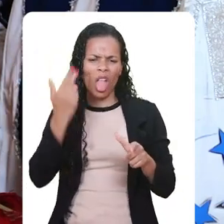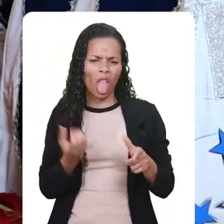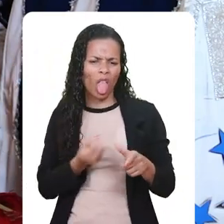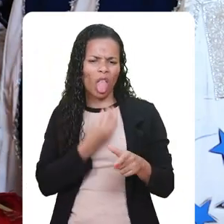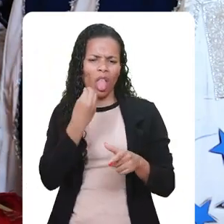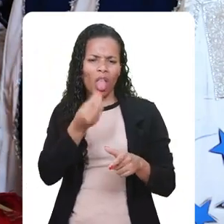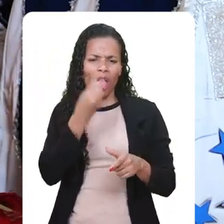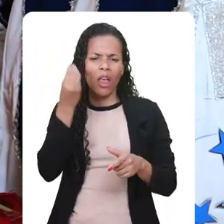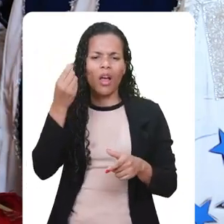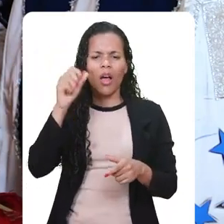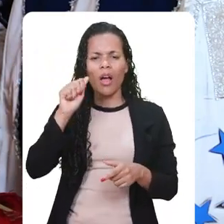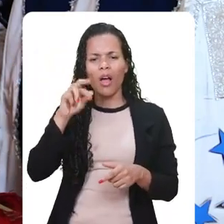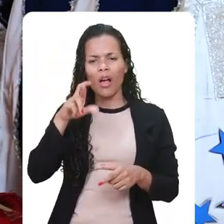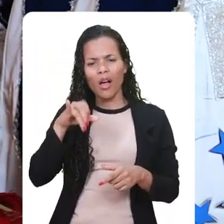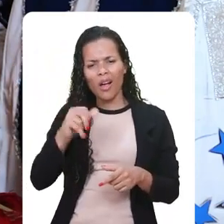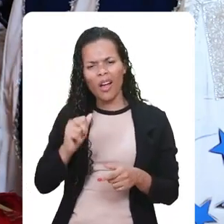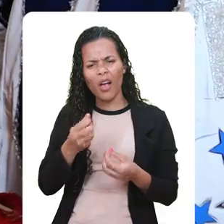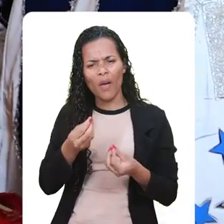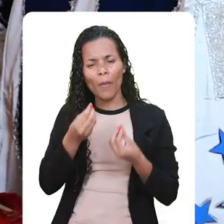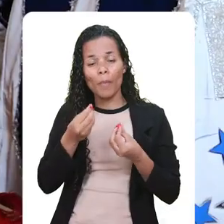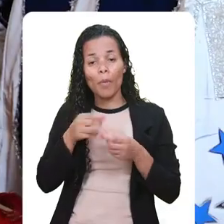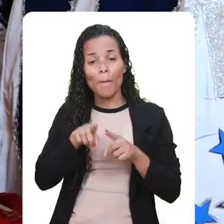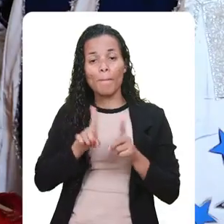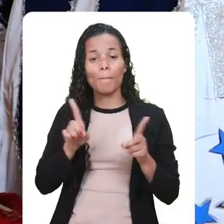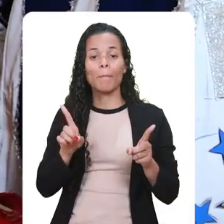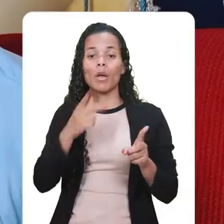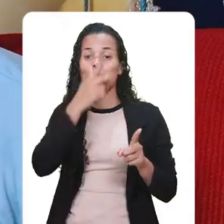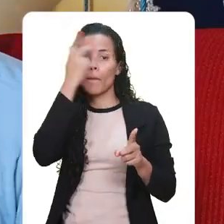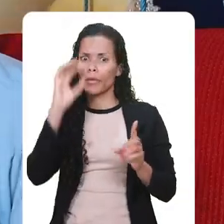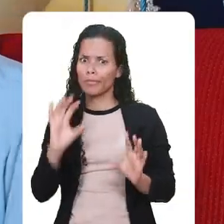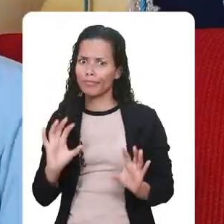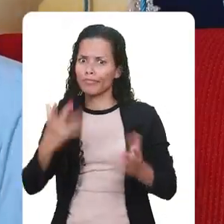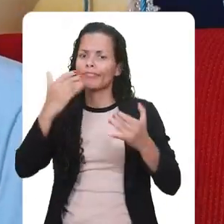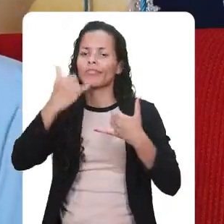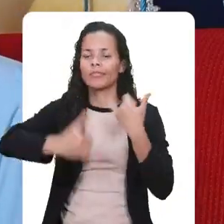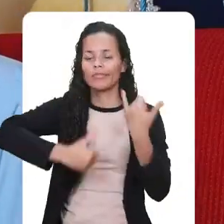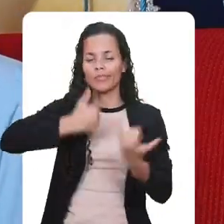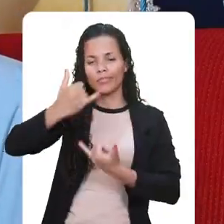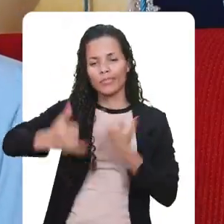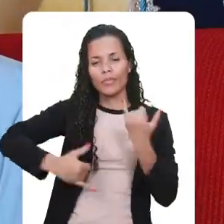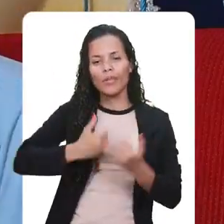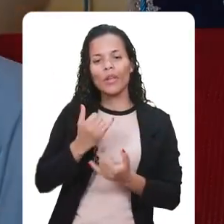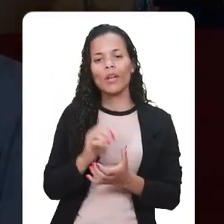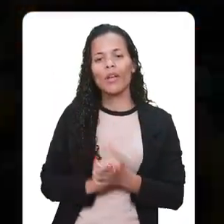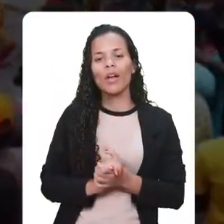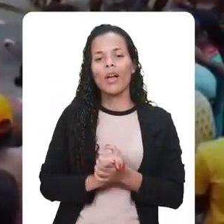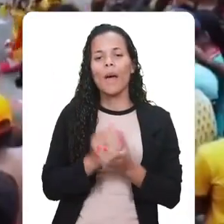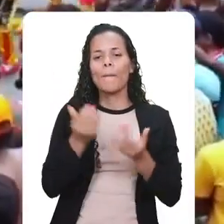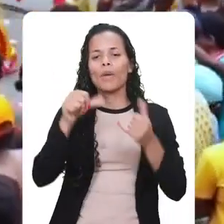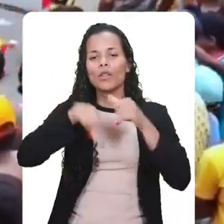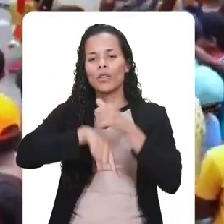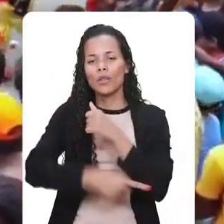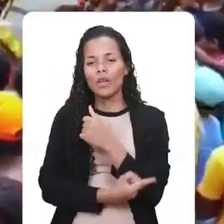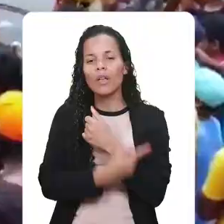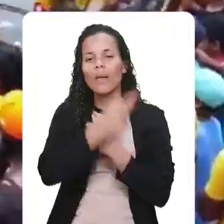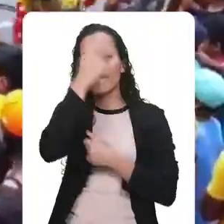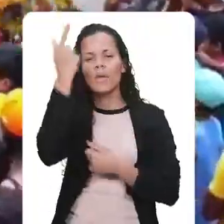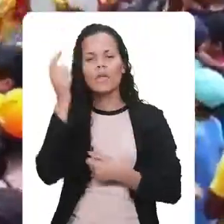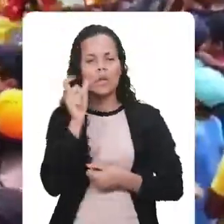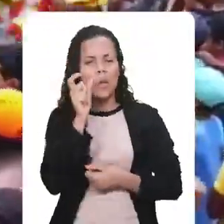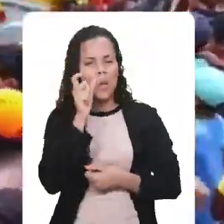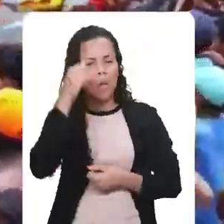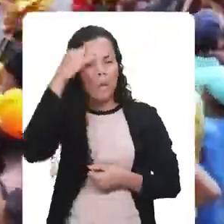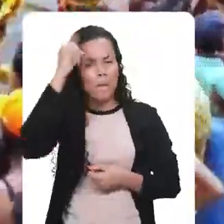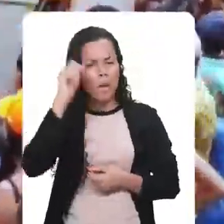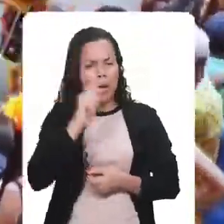coisa original, aquela coisa mais arcaica, aquela coisa mais grossa. Mas mesmo assim acontecia a brincadeira. Apesar do declínio no interesse de